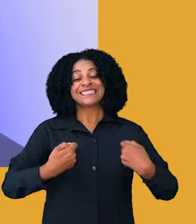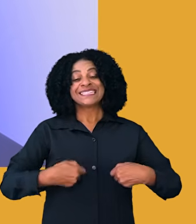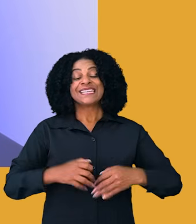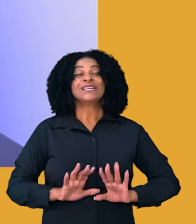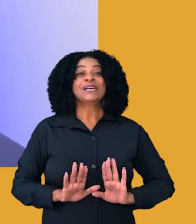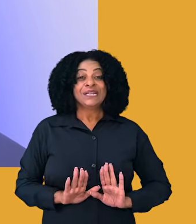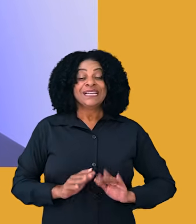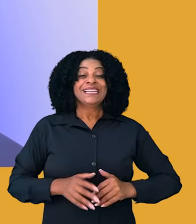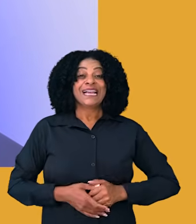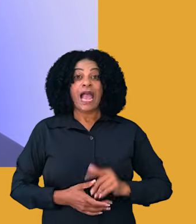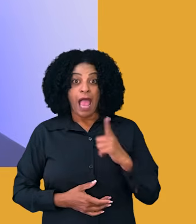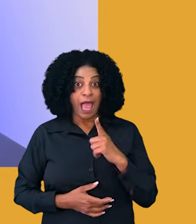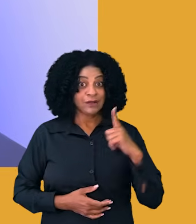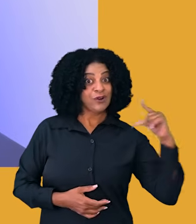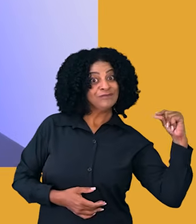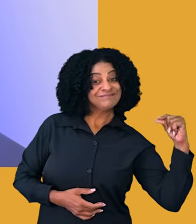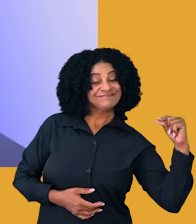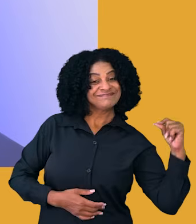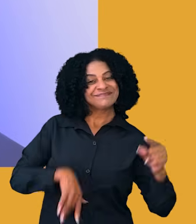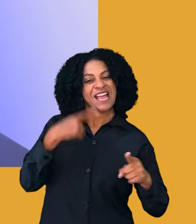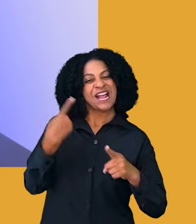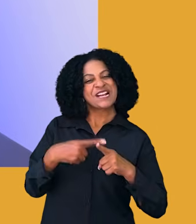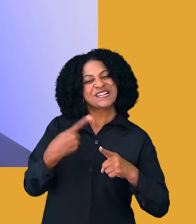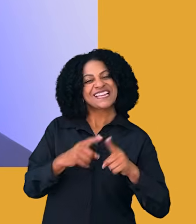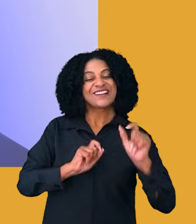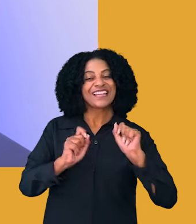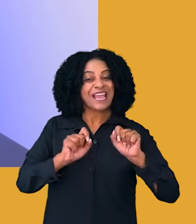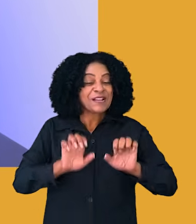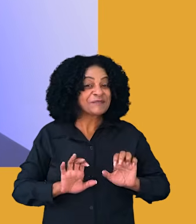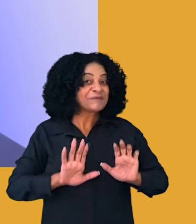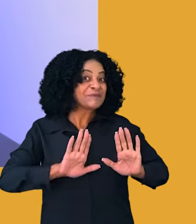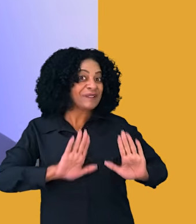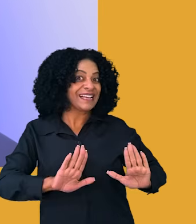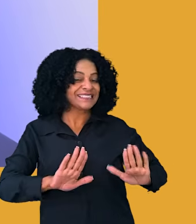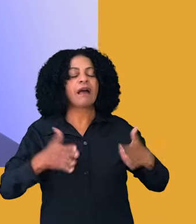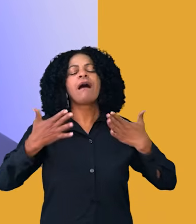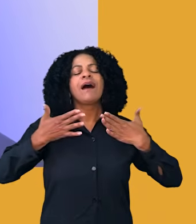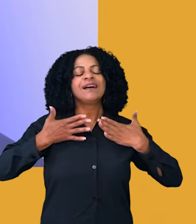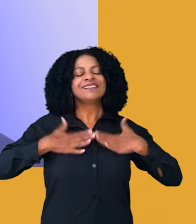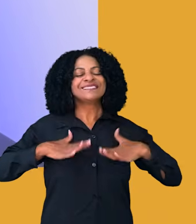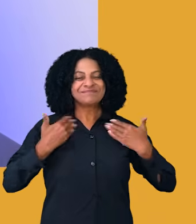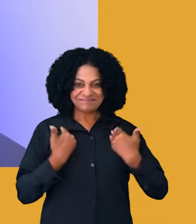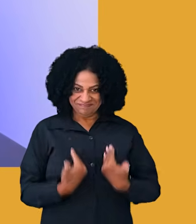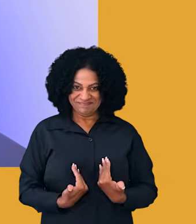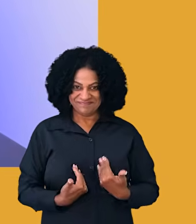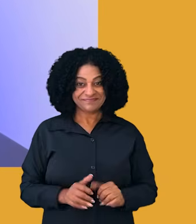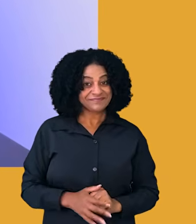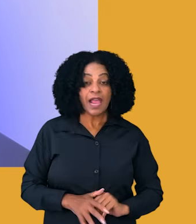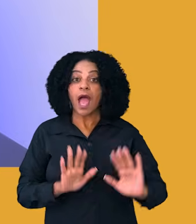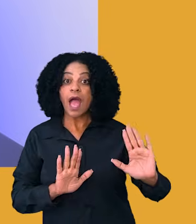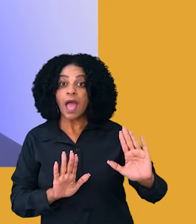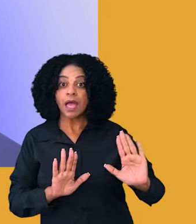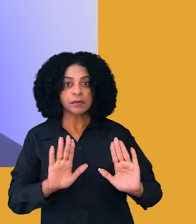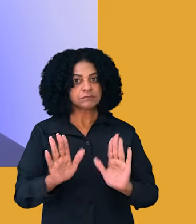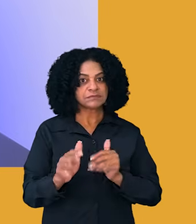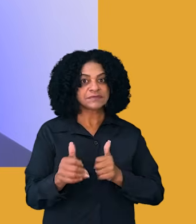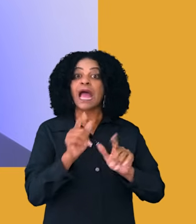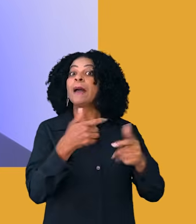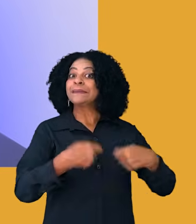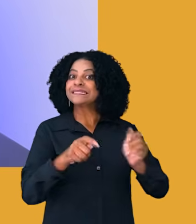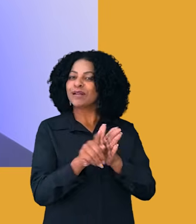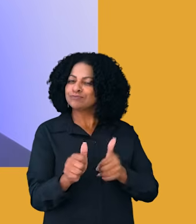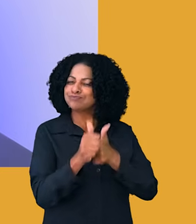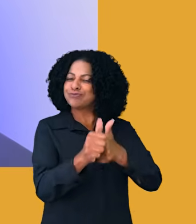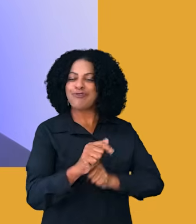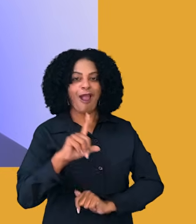então eu vou nessa porque informar é essencial, mas descansar também. Ah, e não esquece de seguir o